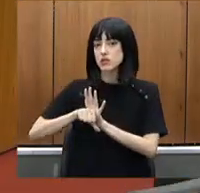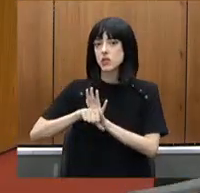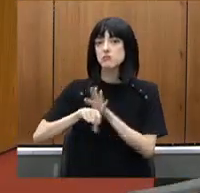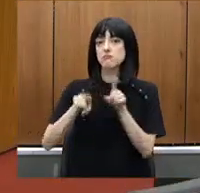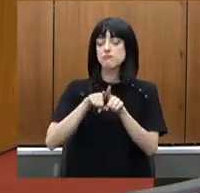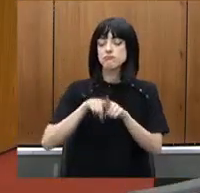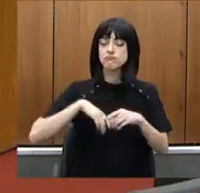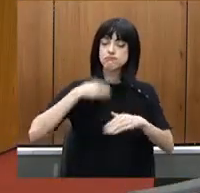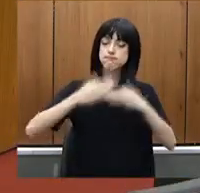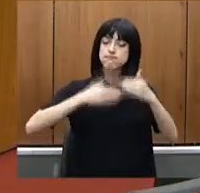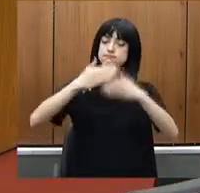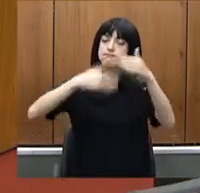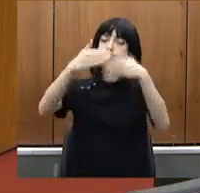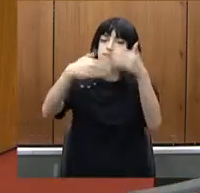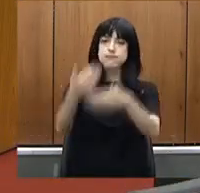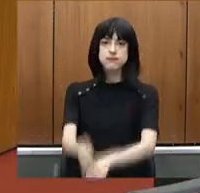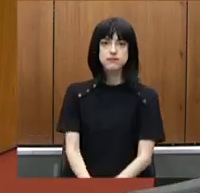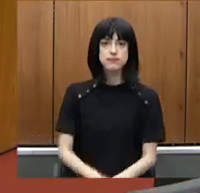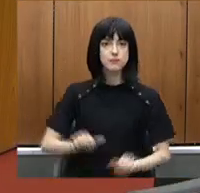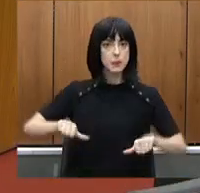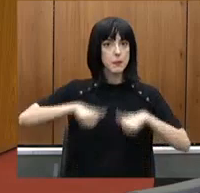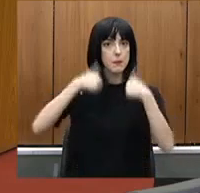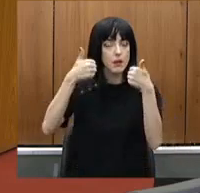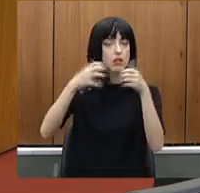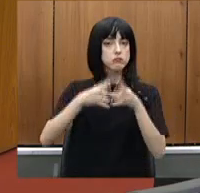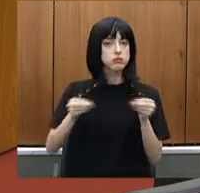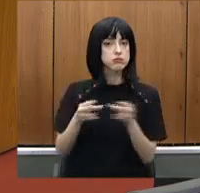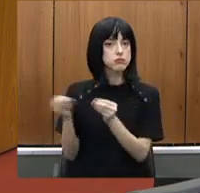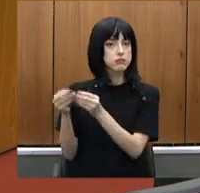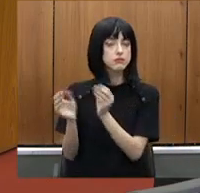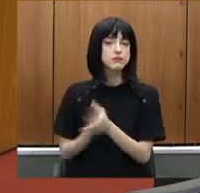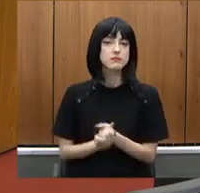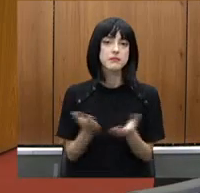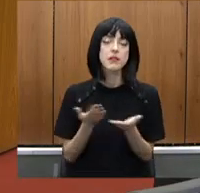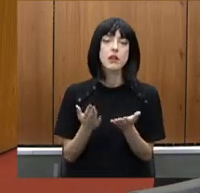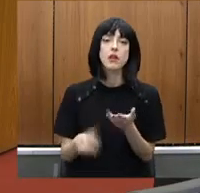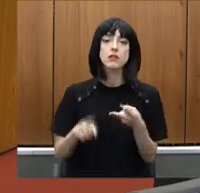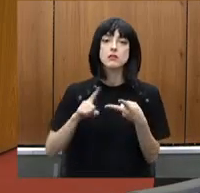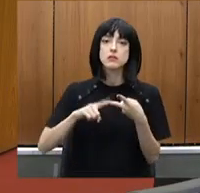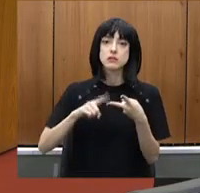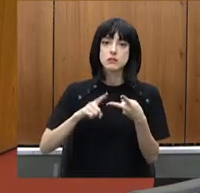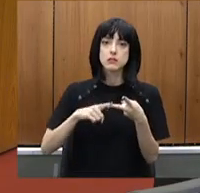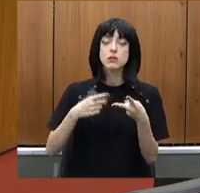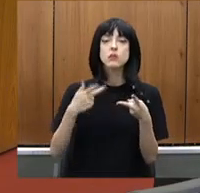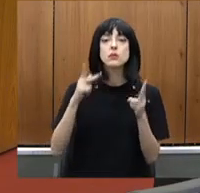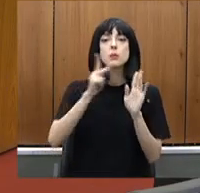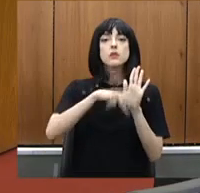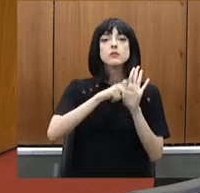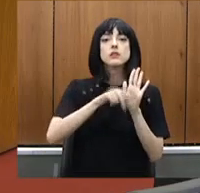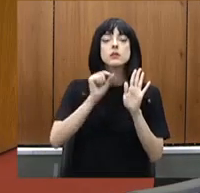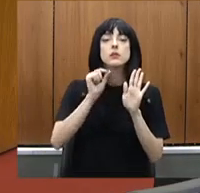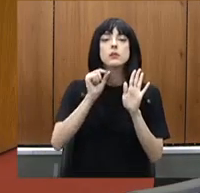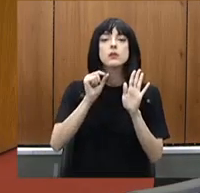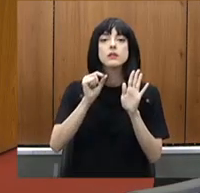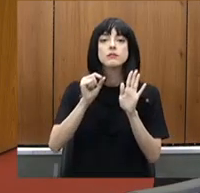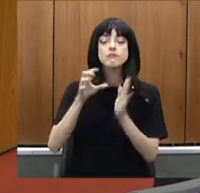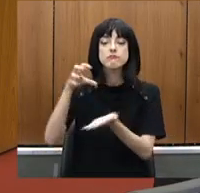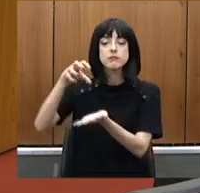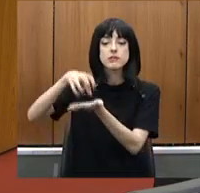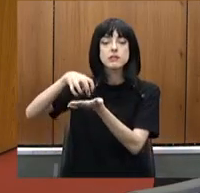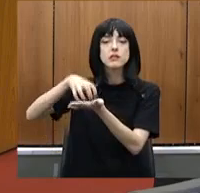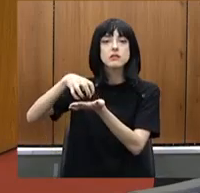teve essa oportunidade também teve o segundo projeto na é uma base de estação Colonial Ribeirão das Neves Sargento Vanessa